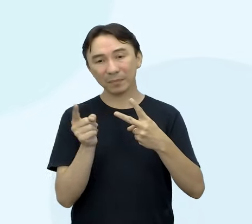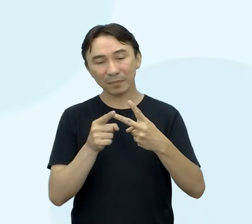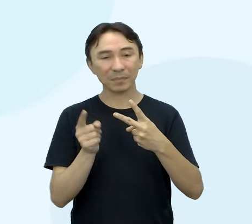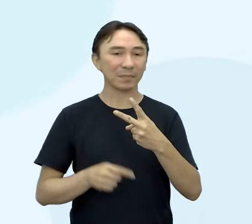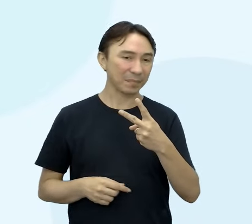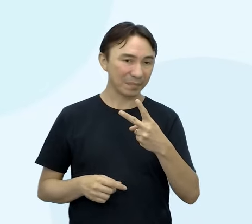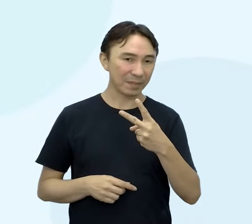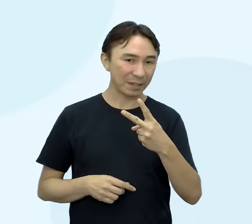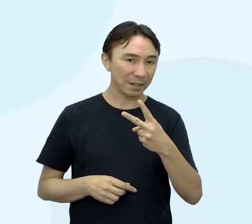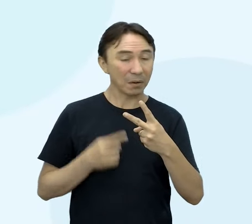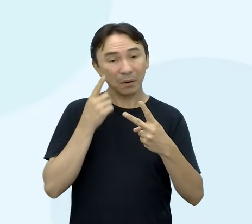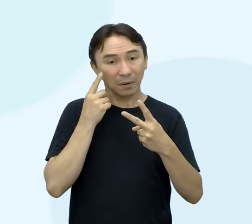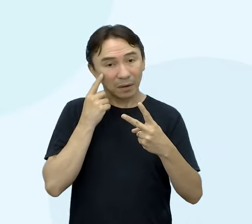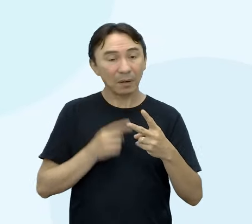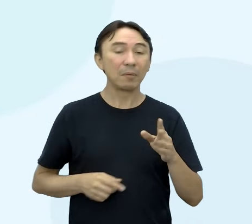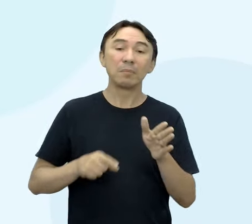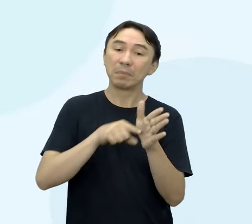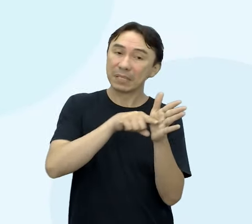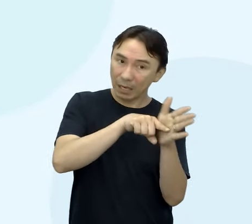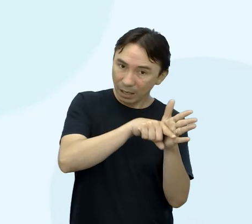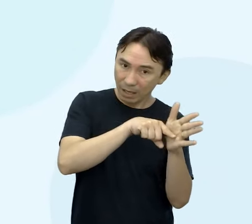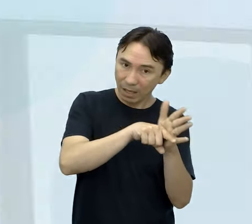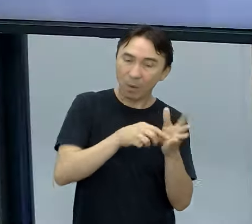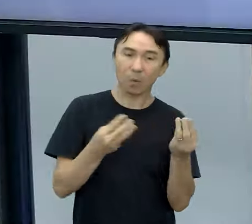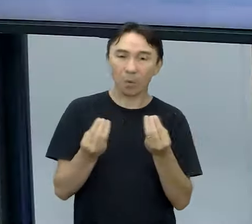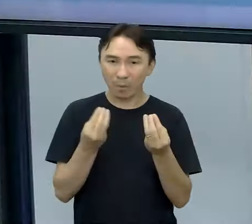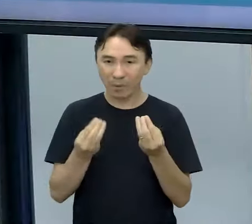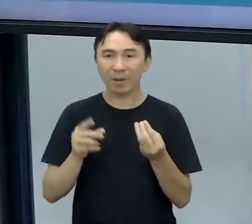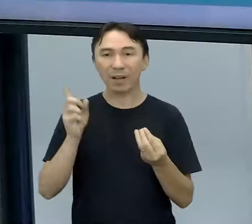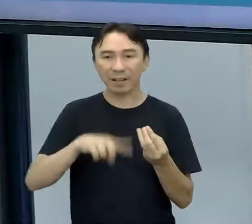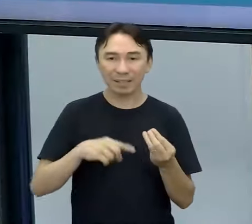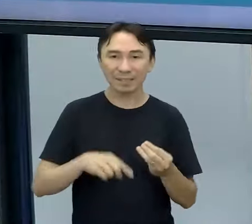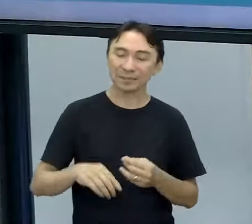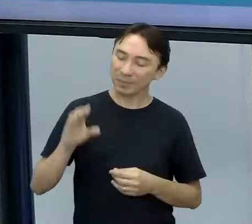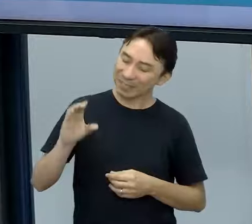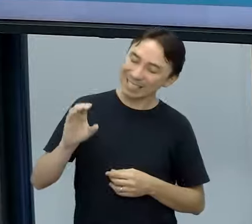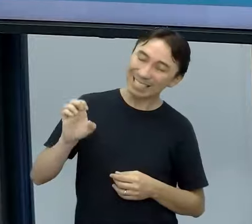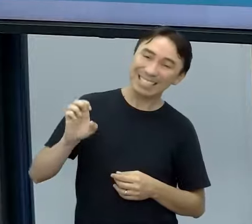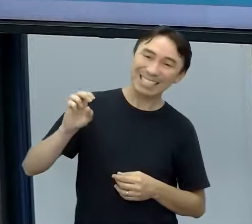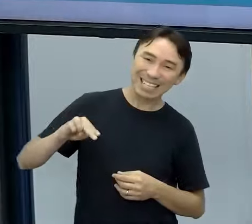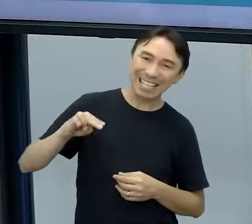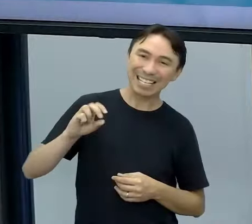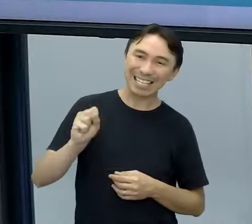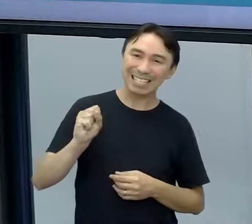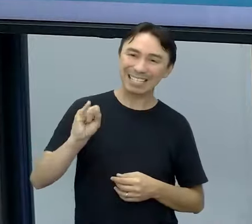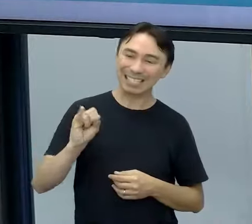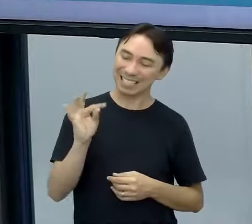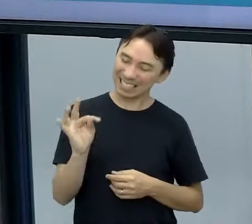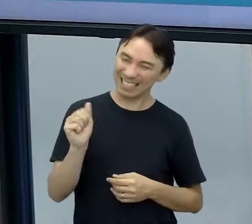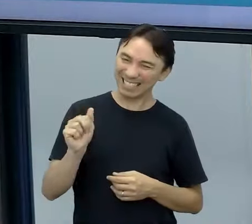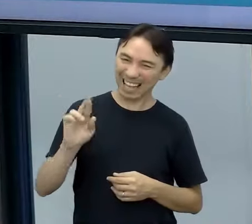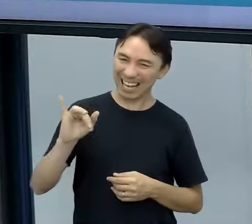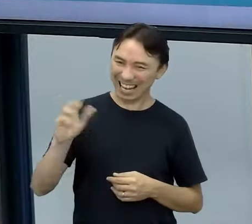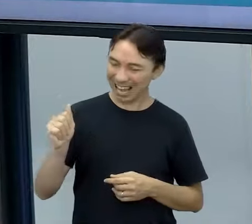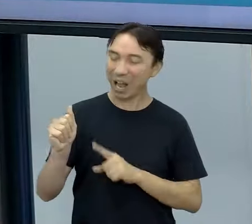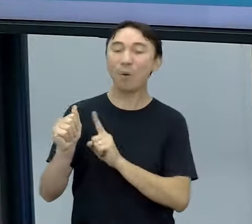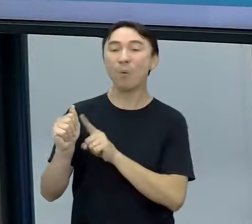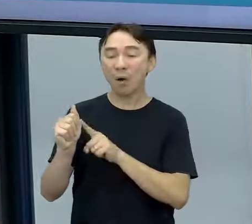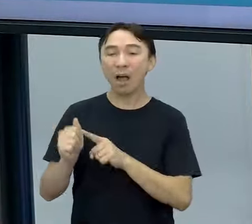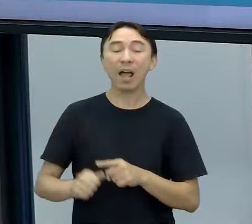amostral? De novo, tem que lembrar a diferença entre censitária e amostral. Quando a gente fala em censitária, gente tá falando de censo, de